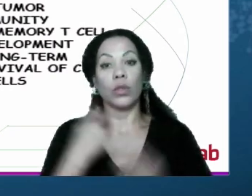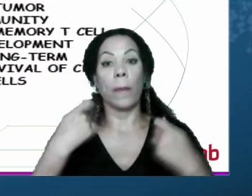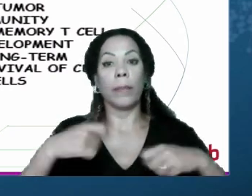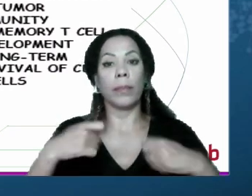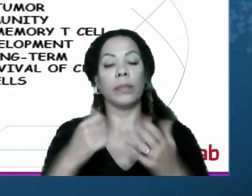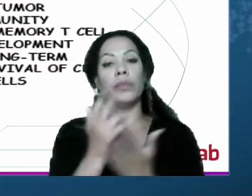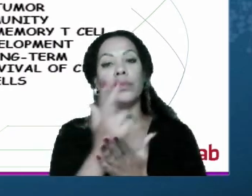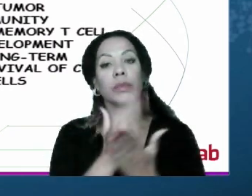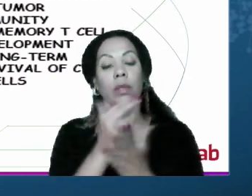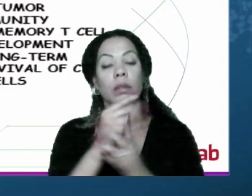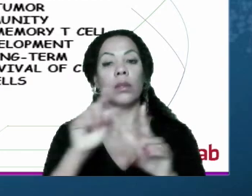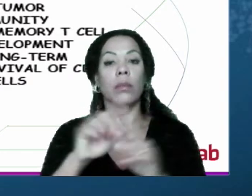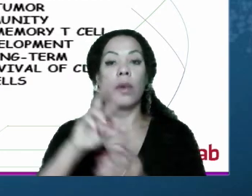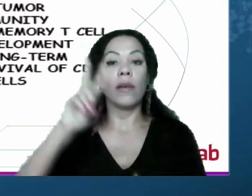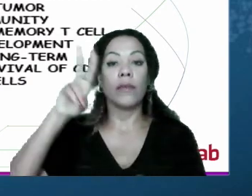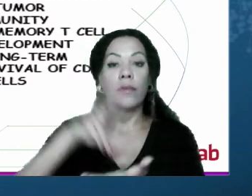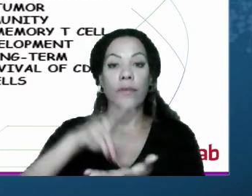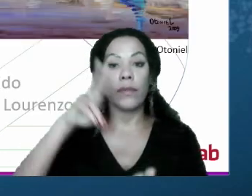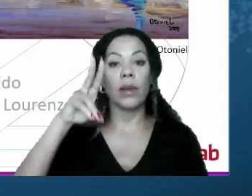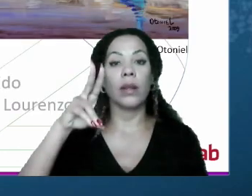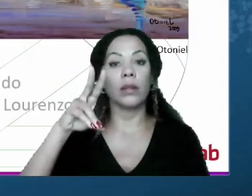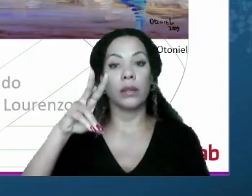desenhar e validar